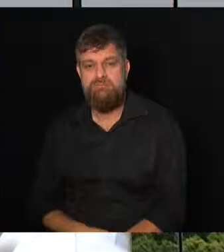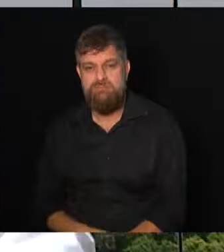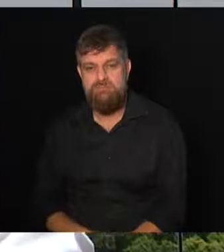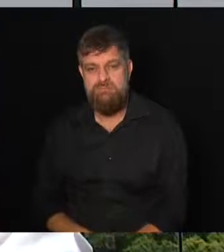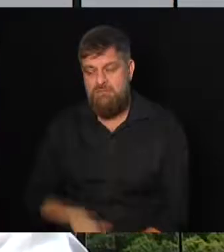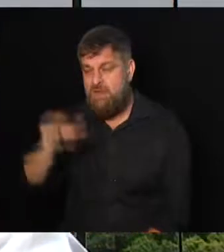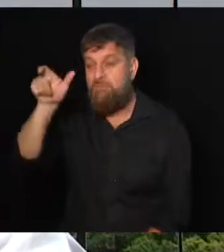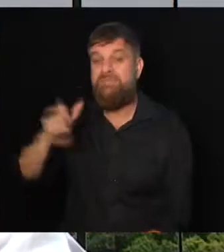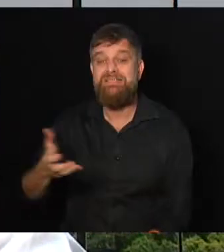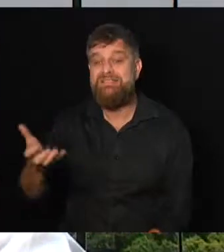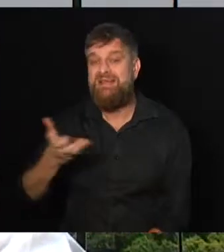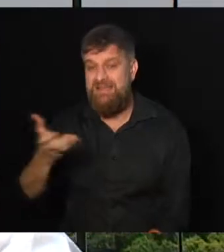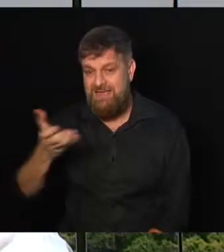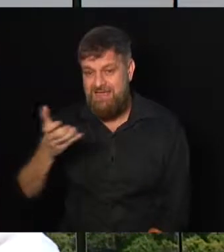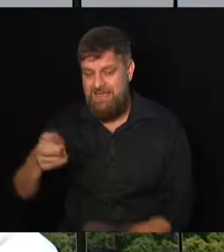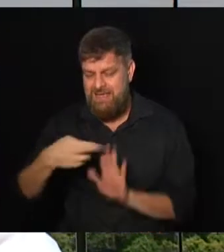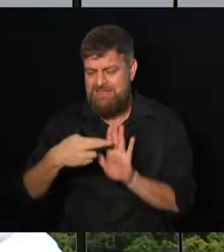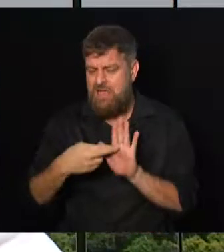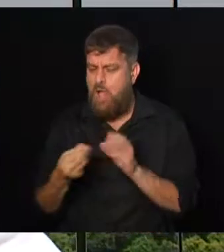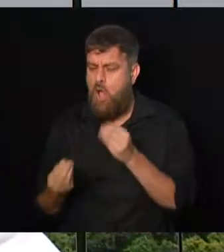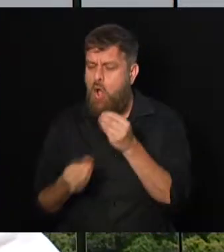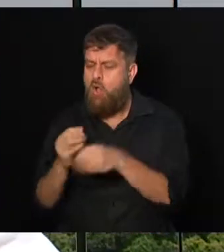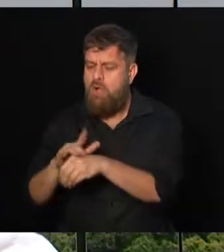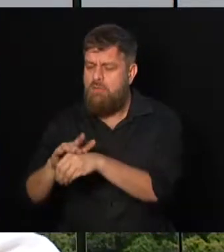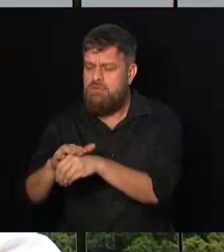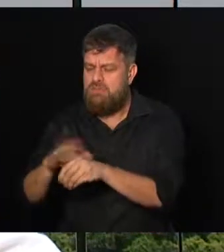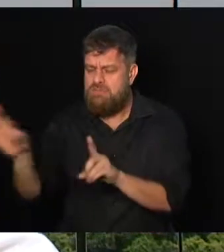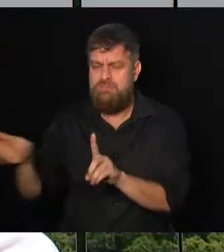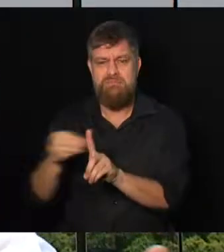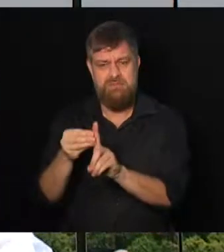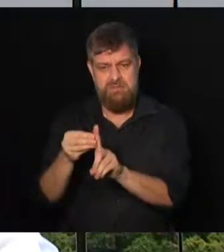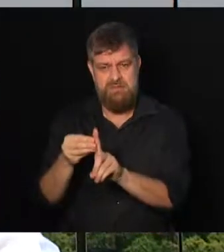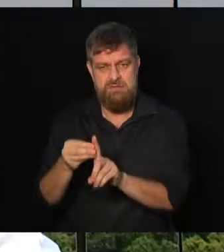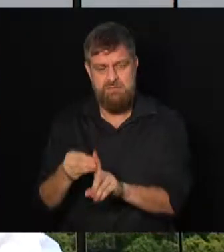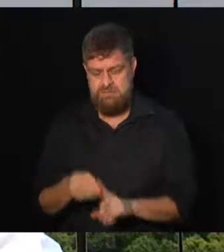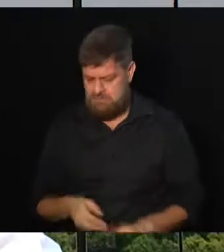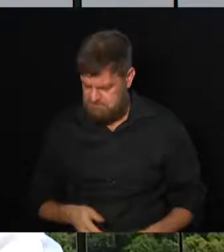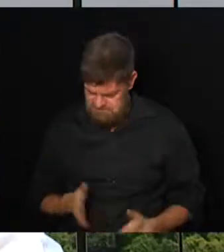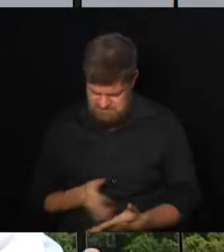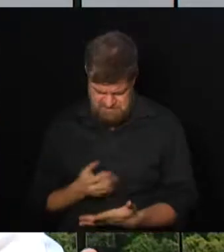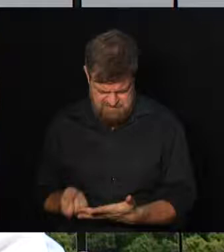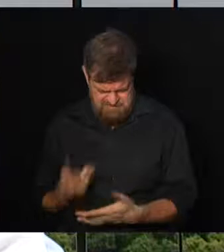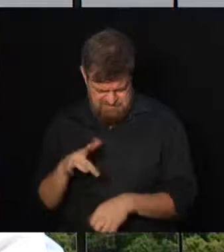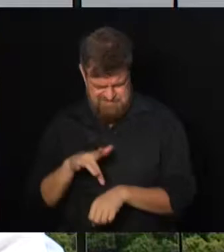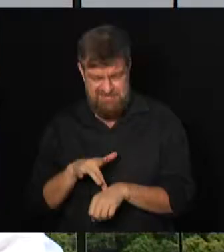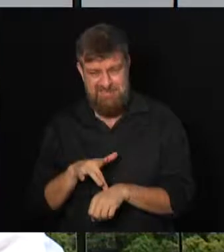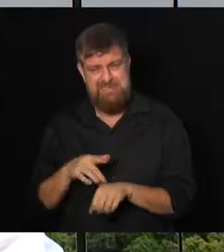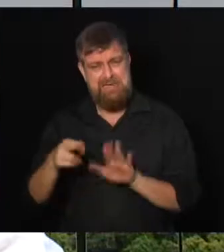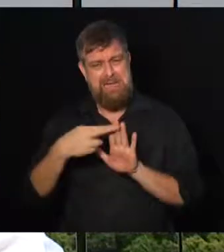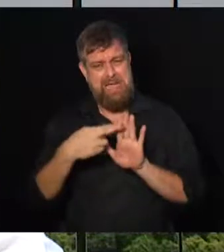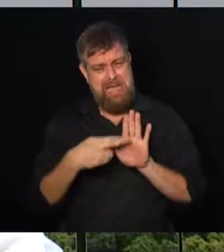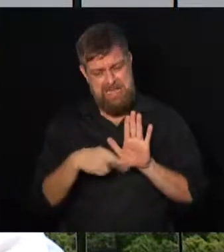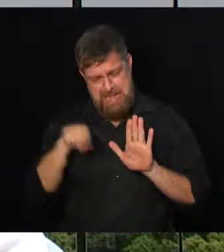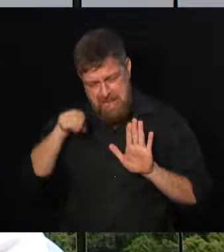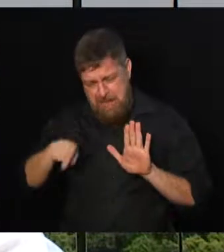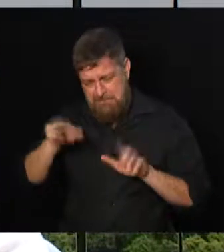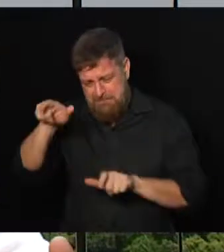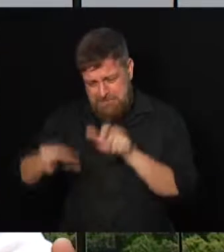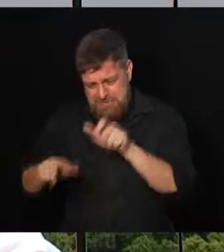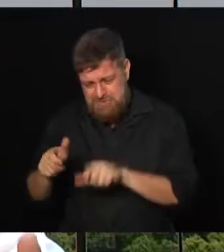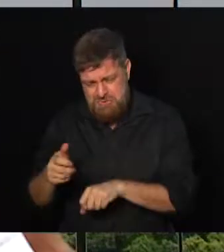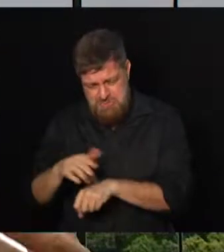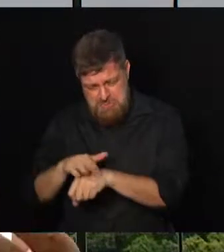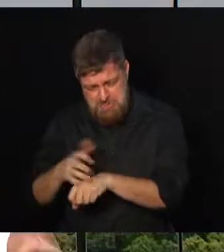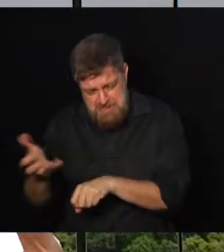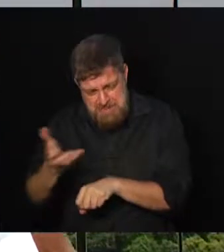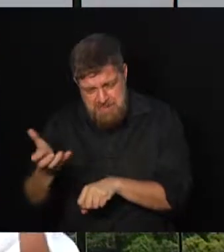ficar doente. Você fala, mas como assim? Para quem quer ficar doente? E aí, nesse livro, ele prova